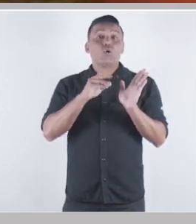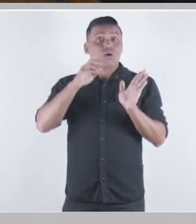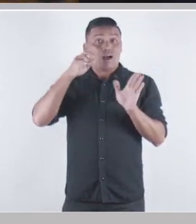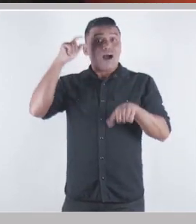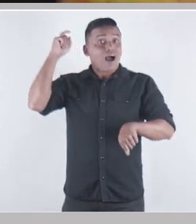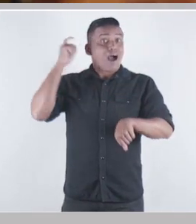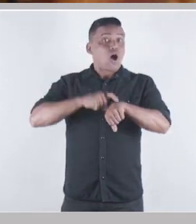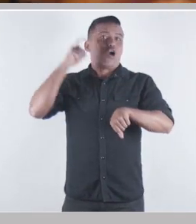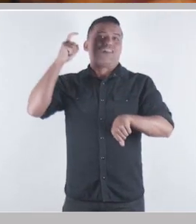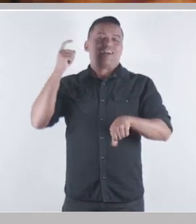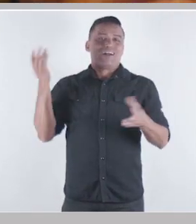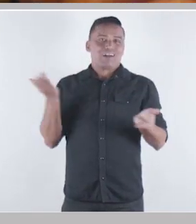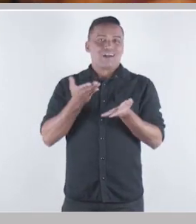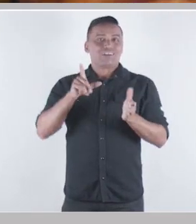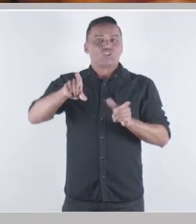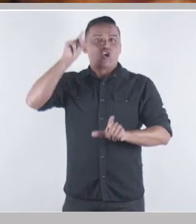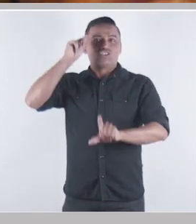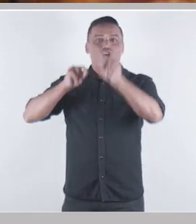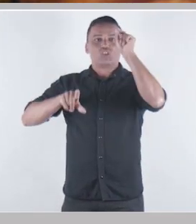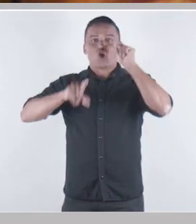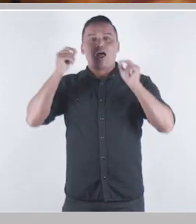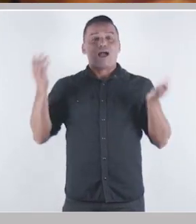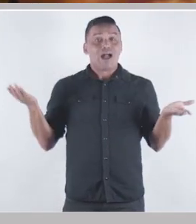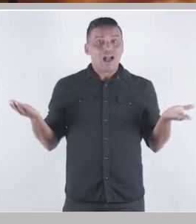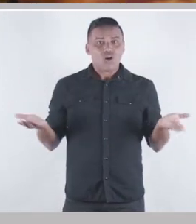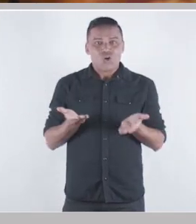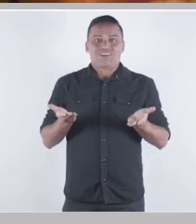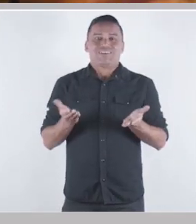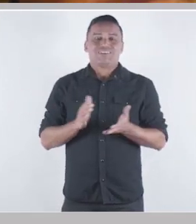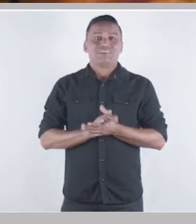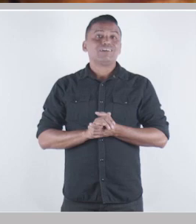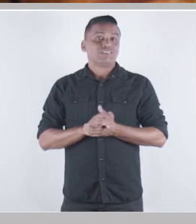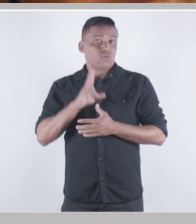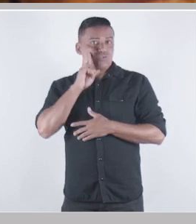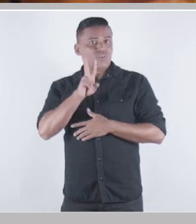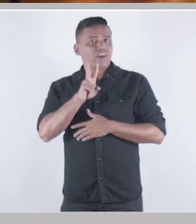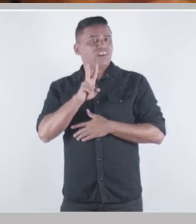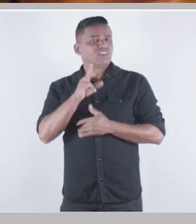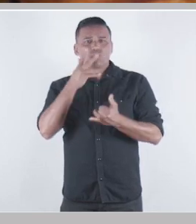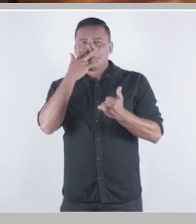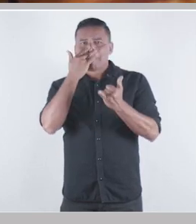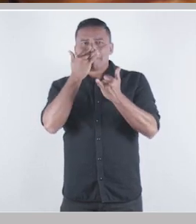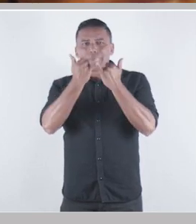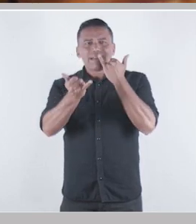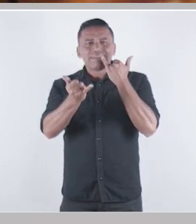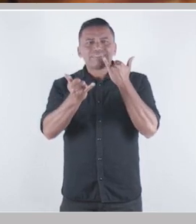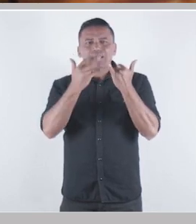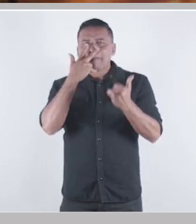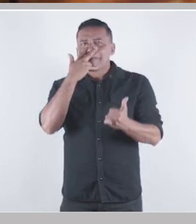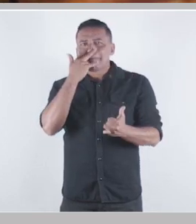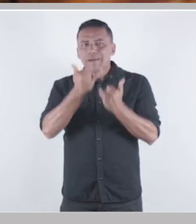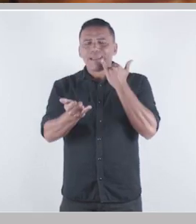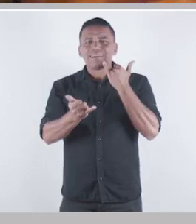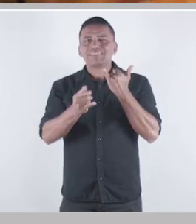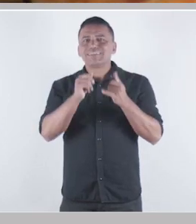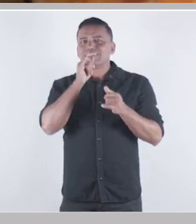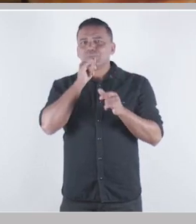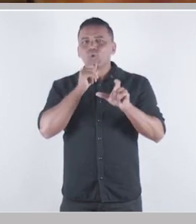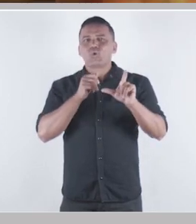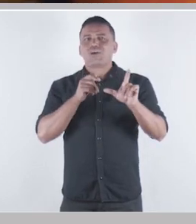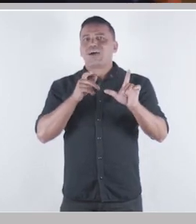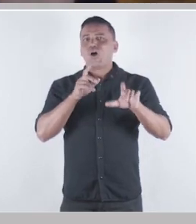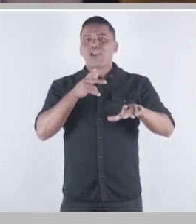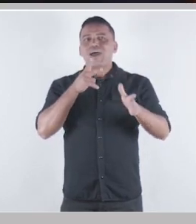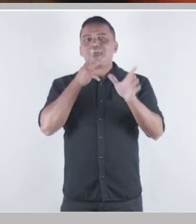feitas no momento, assim. O que eu vejo que é muito parecido, talvez, com um processo de edição mesmo, assim,